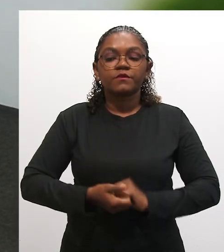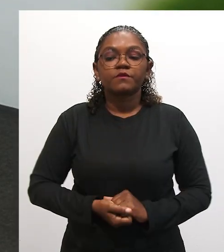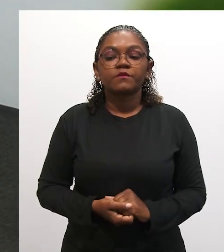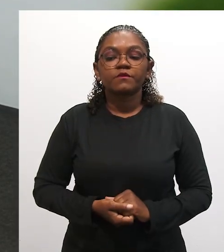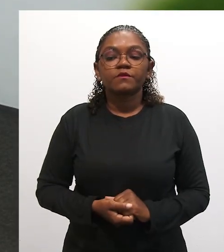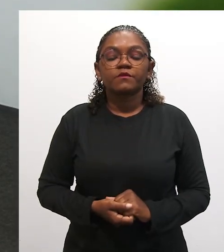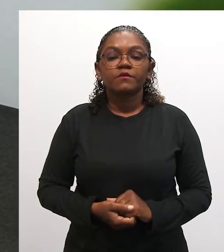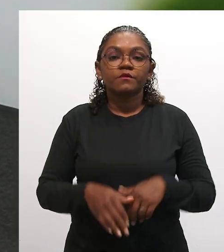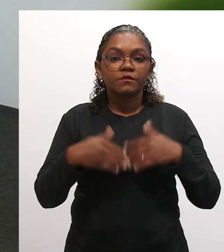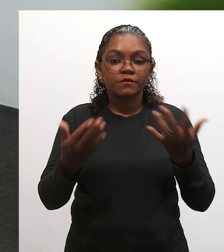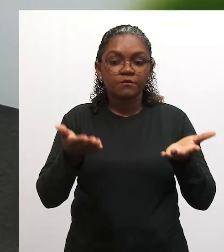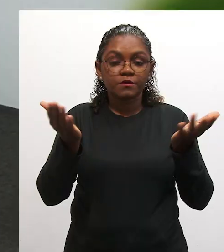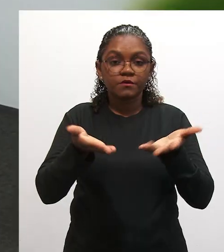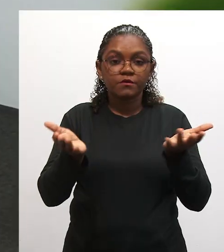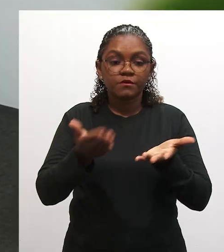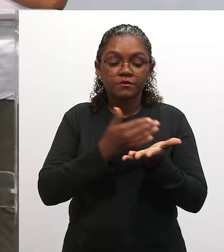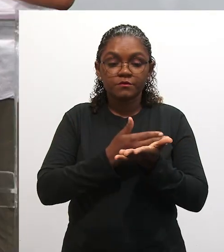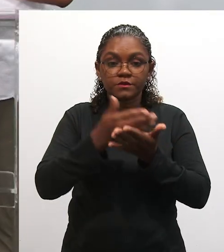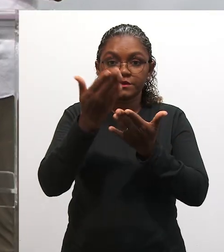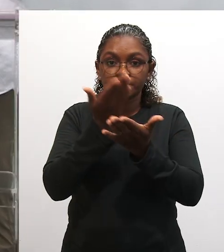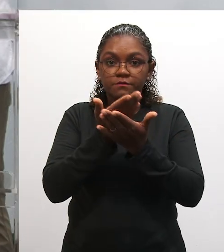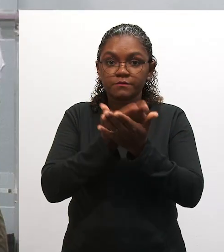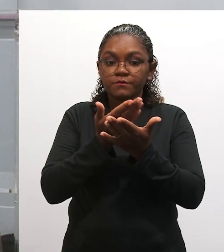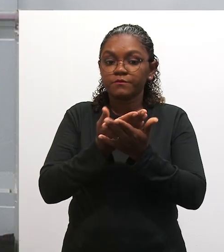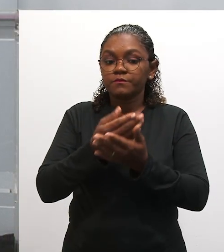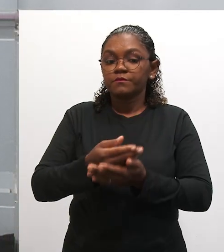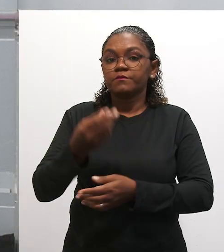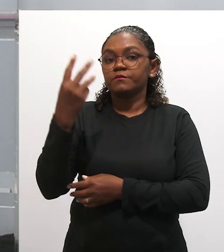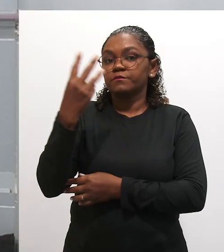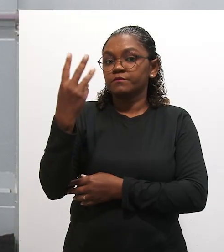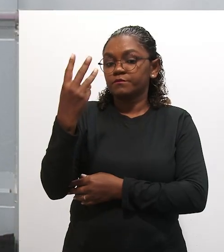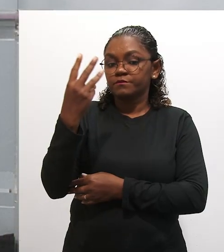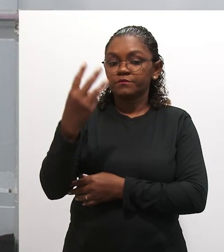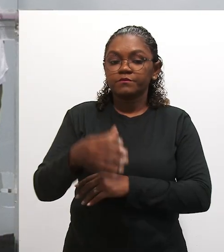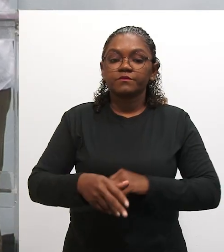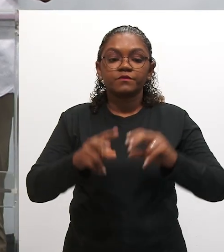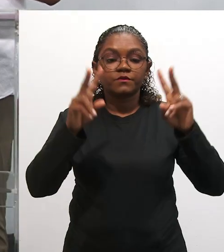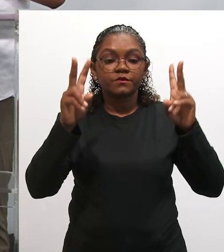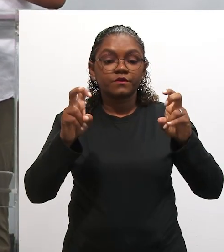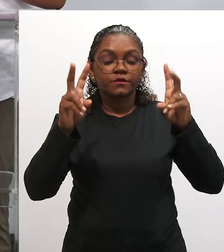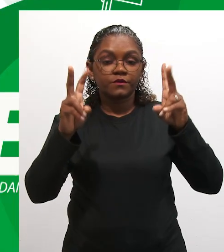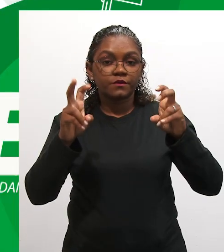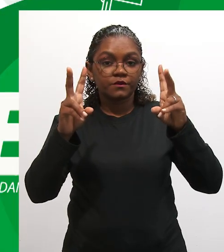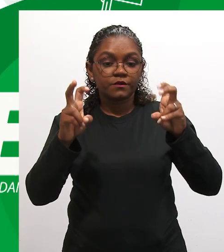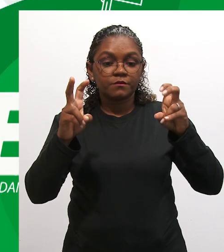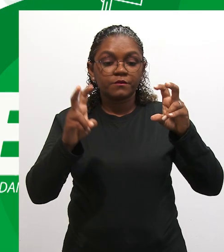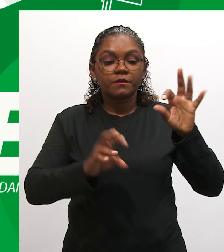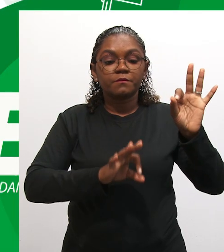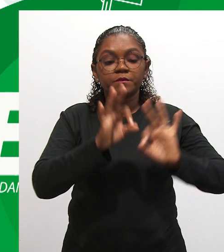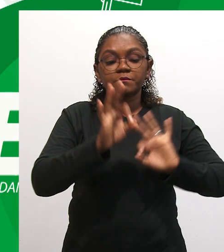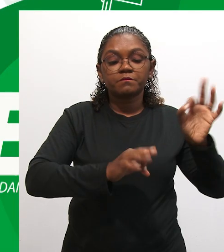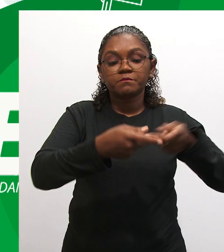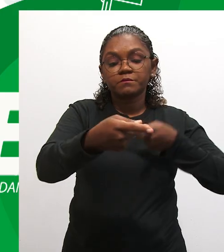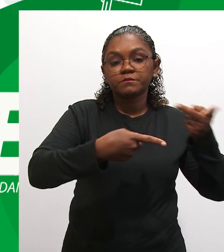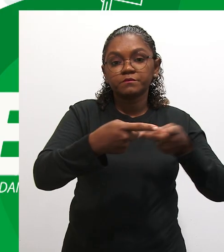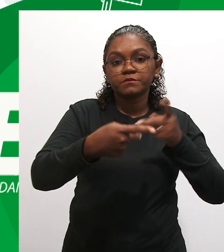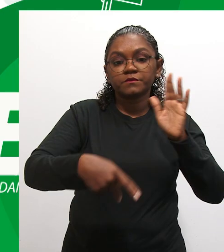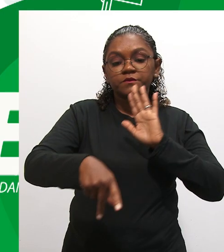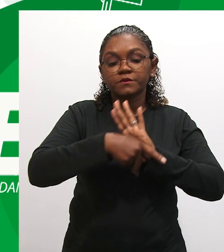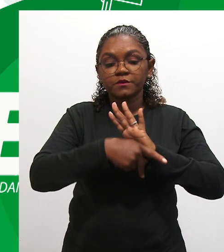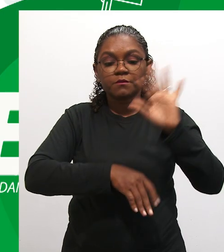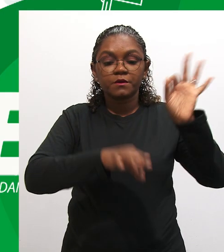Nesse momento vamos dar início à nossa aula número 3, onde vamos abordar os planejamentos estratégicos